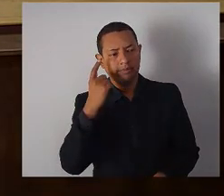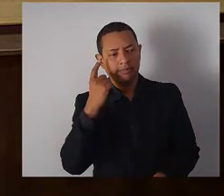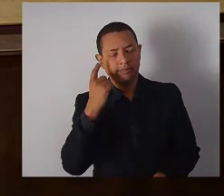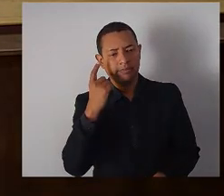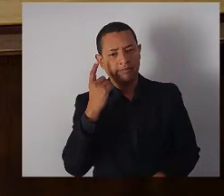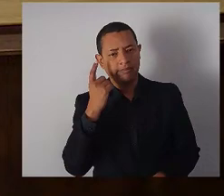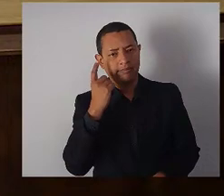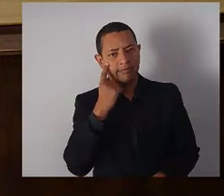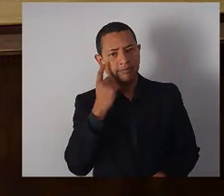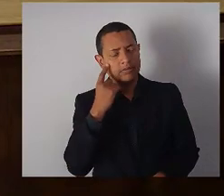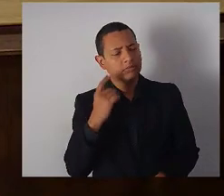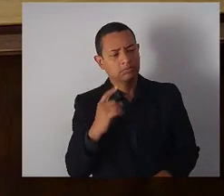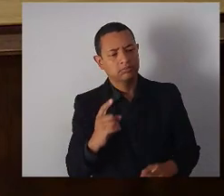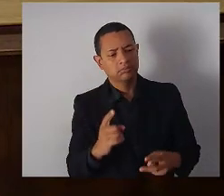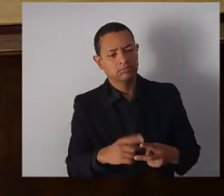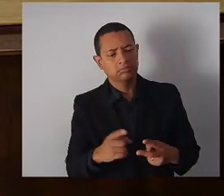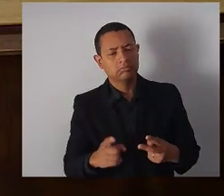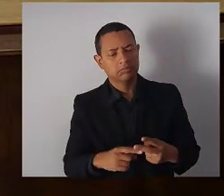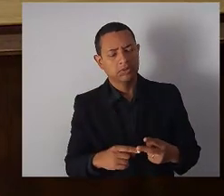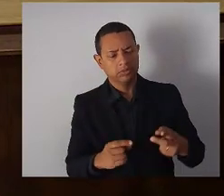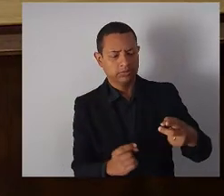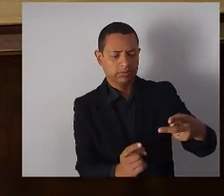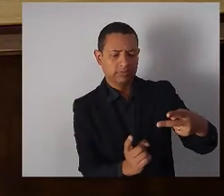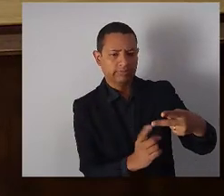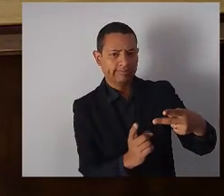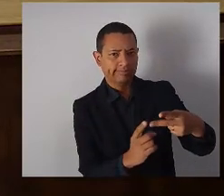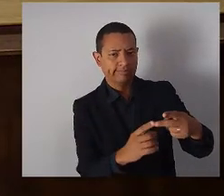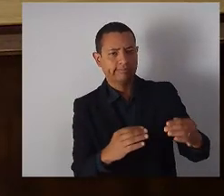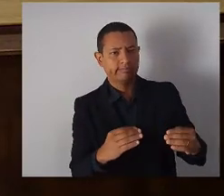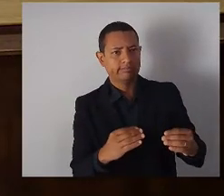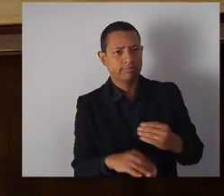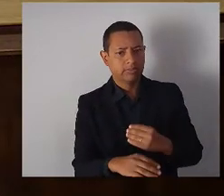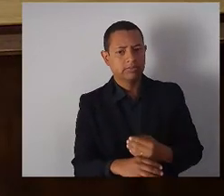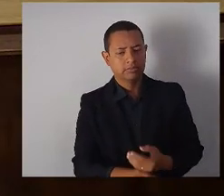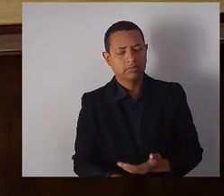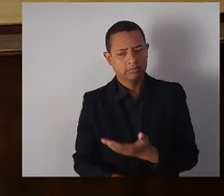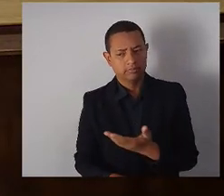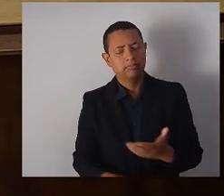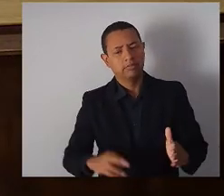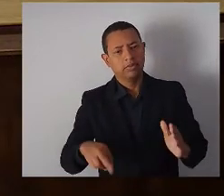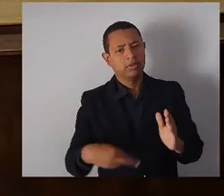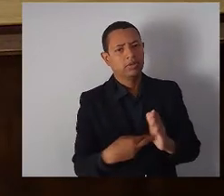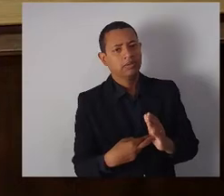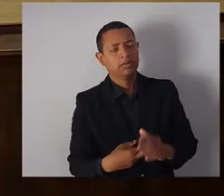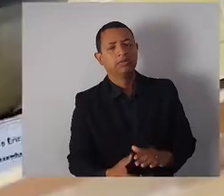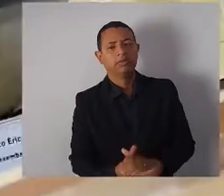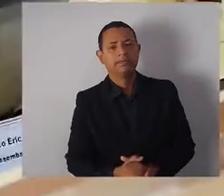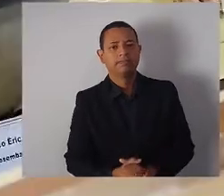retorno a palavra ao nobre relator. Senhor presidente, em relação